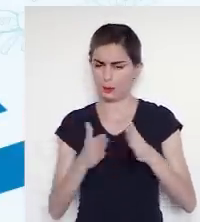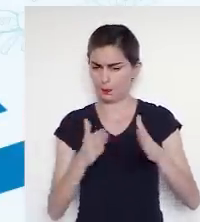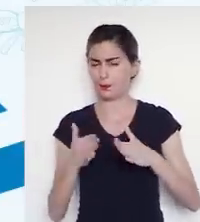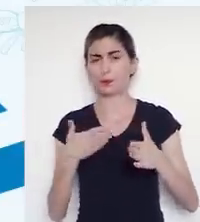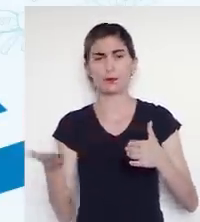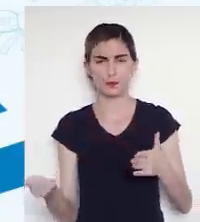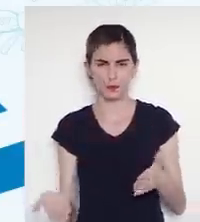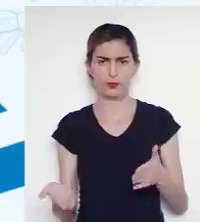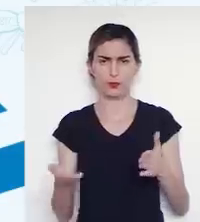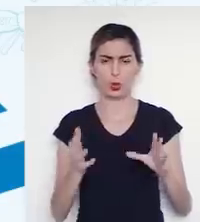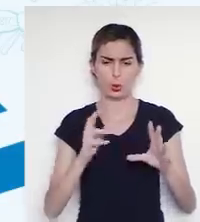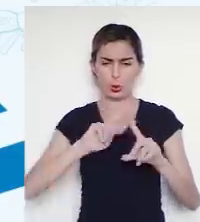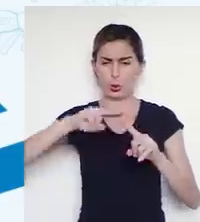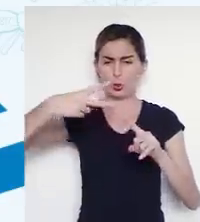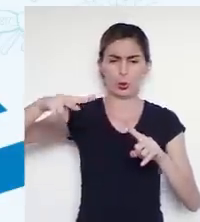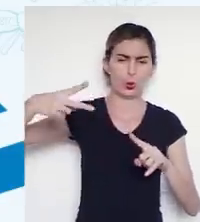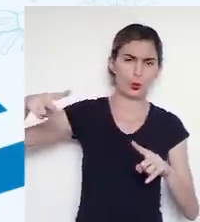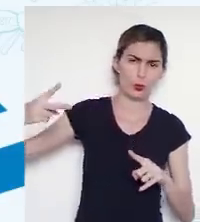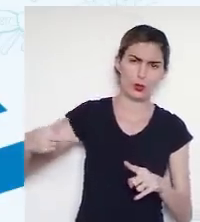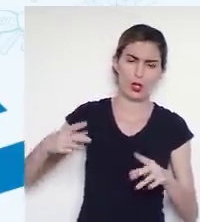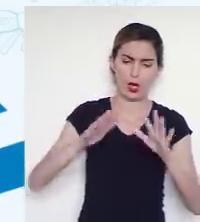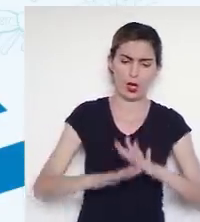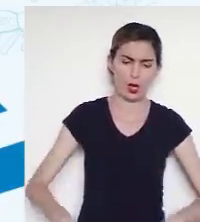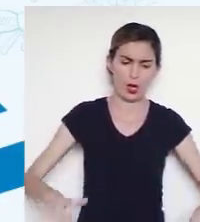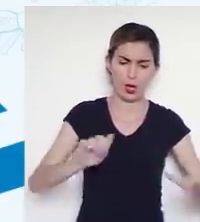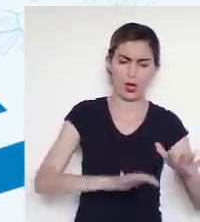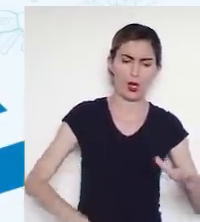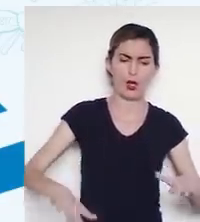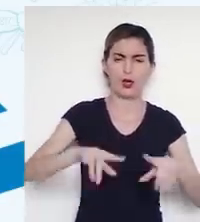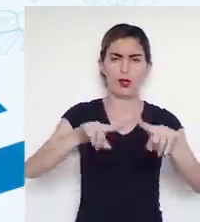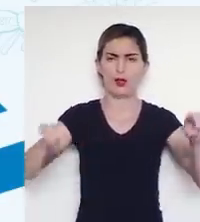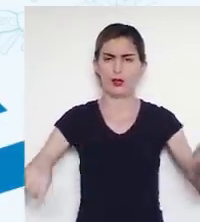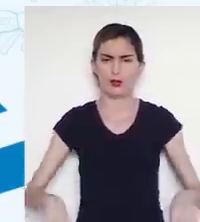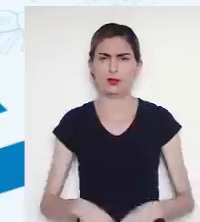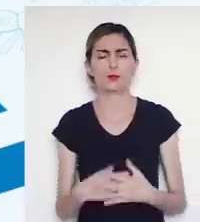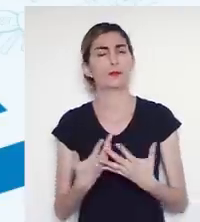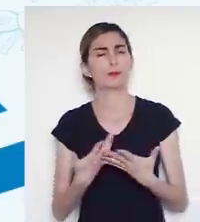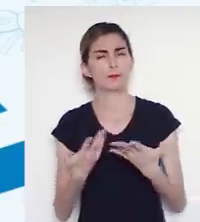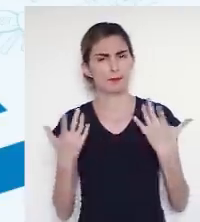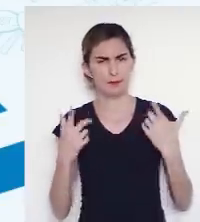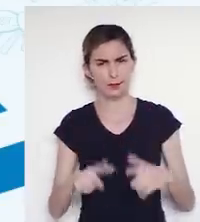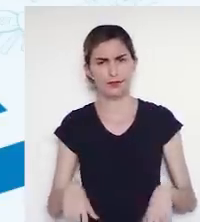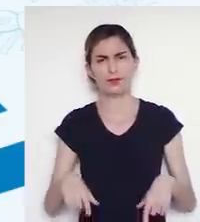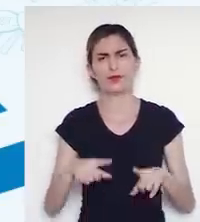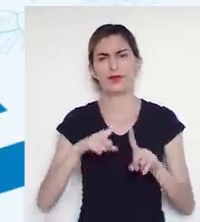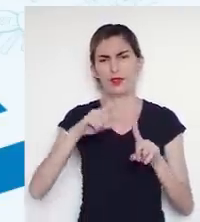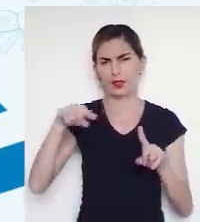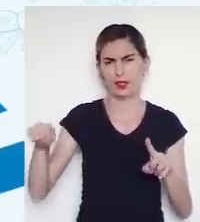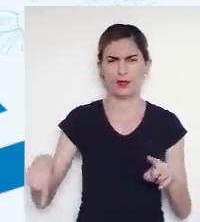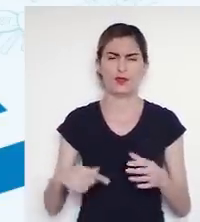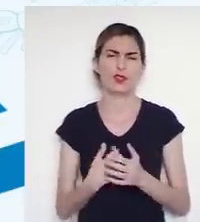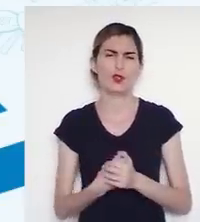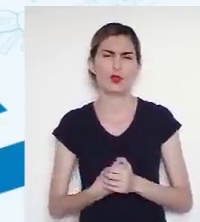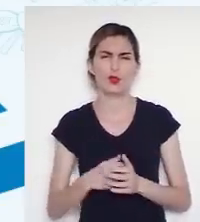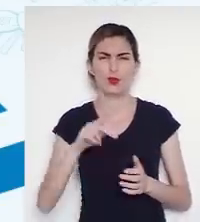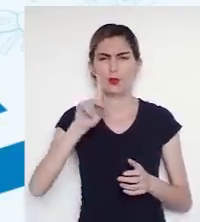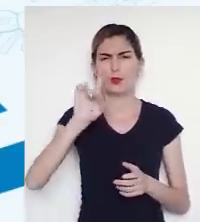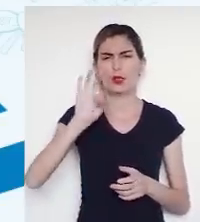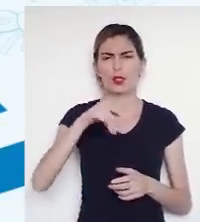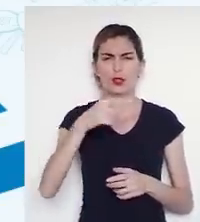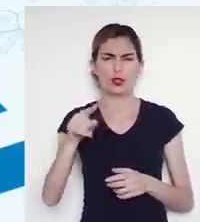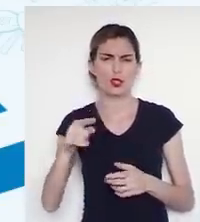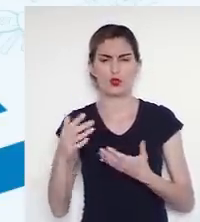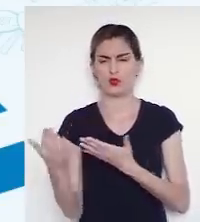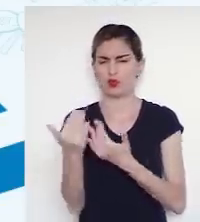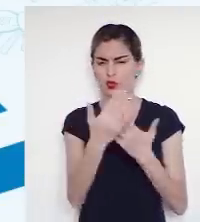época, era a duplicação da área do quadrado. Ali no seu livro Mênon de Platão,